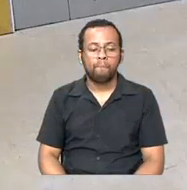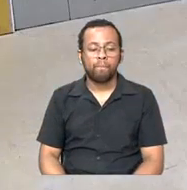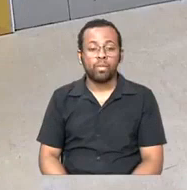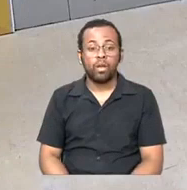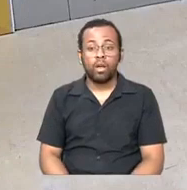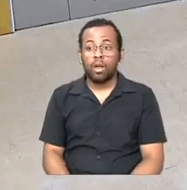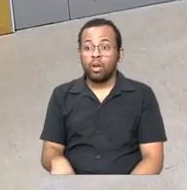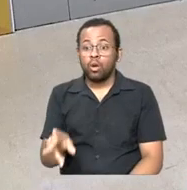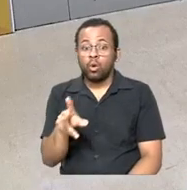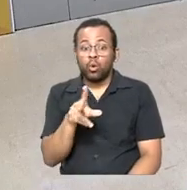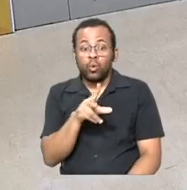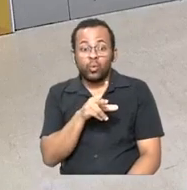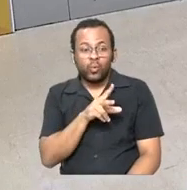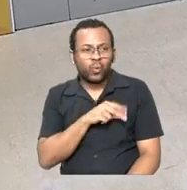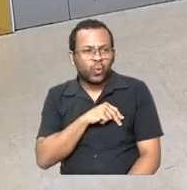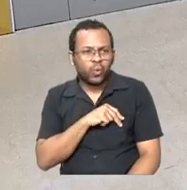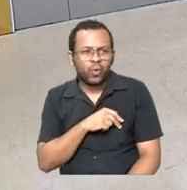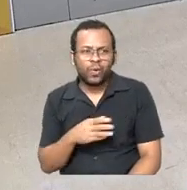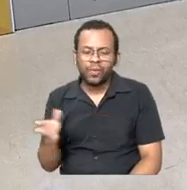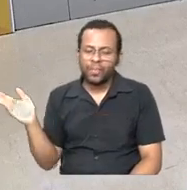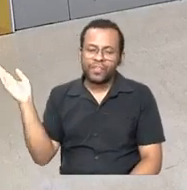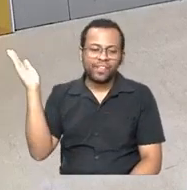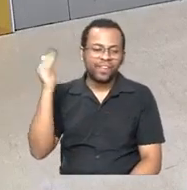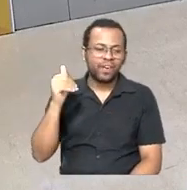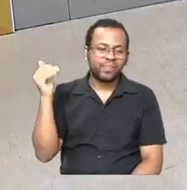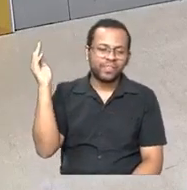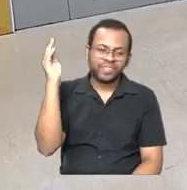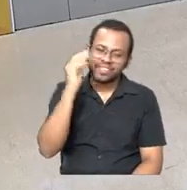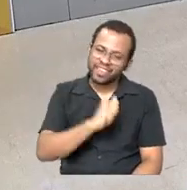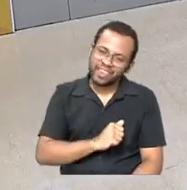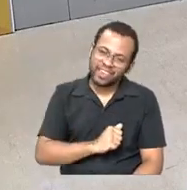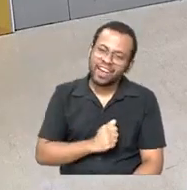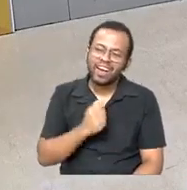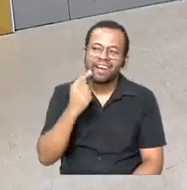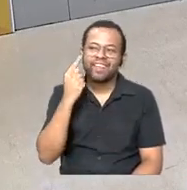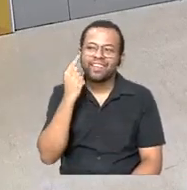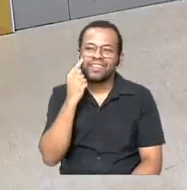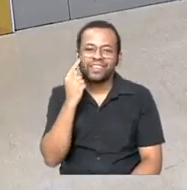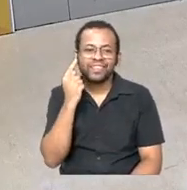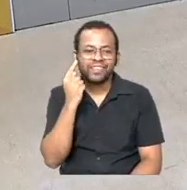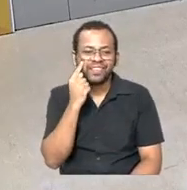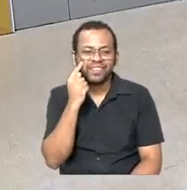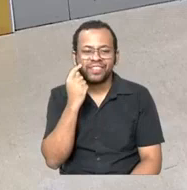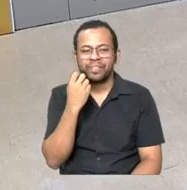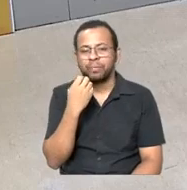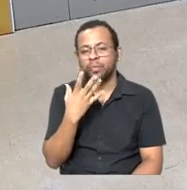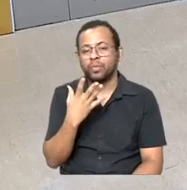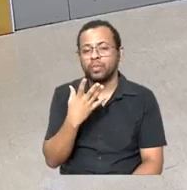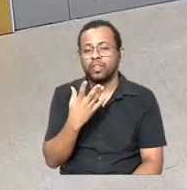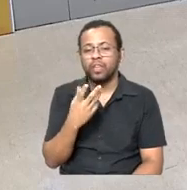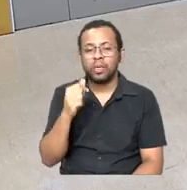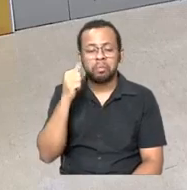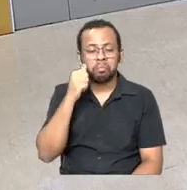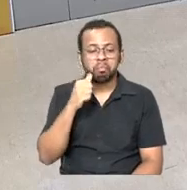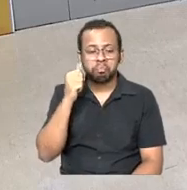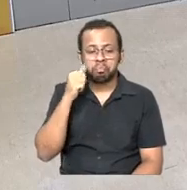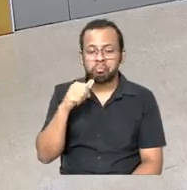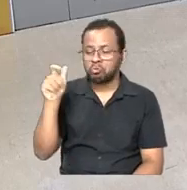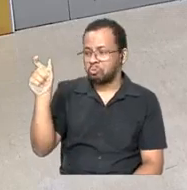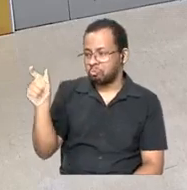uau vamos lá olha aí minha gente com as nossas lindas